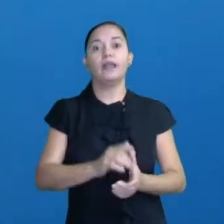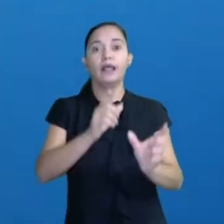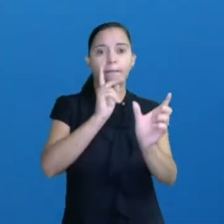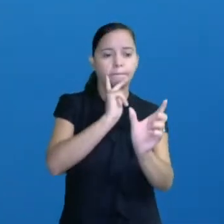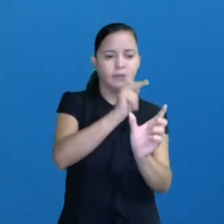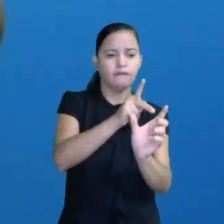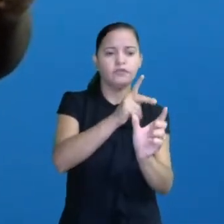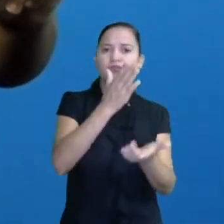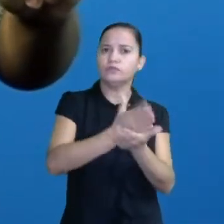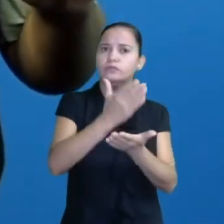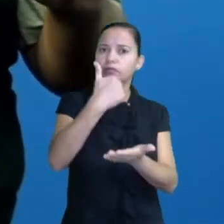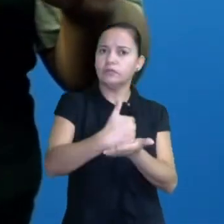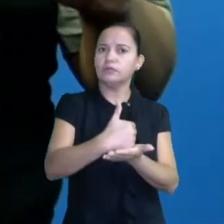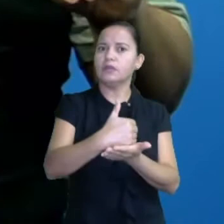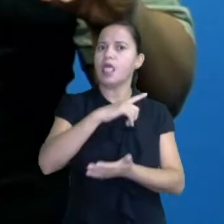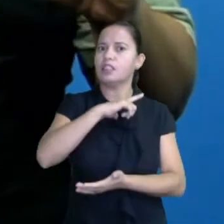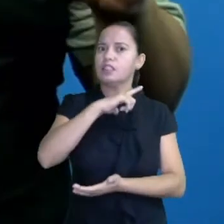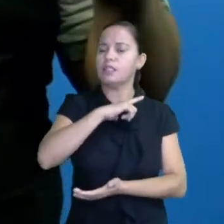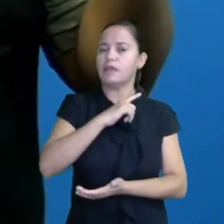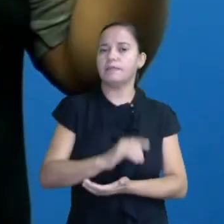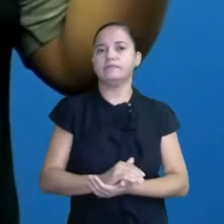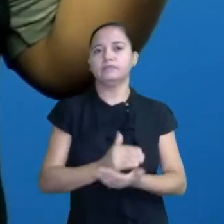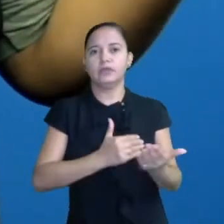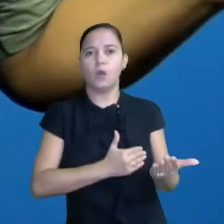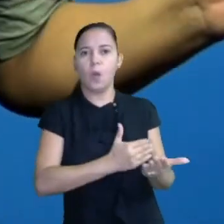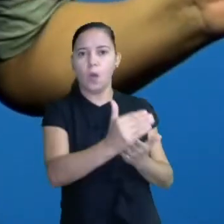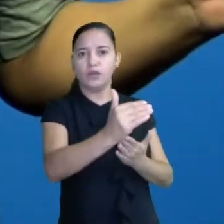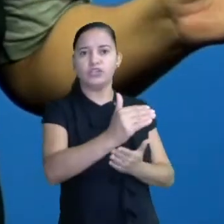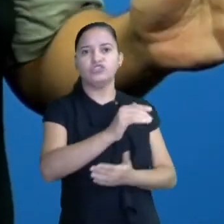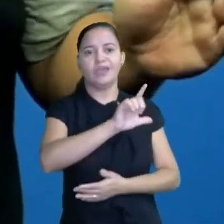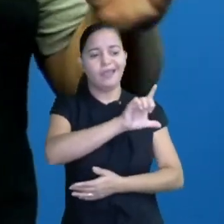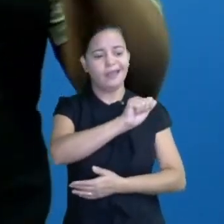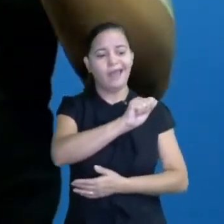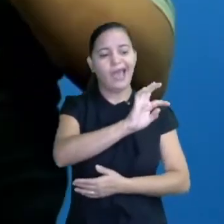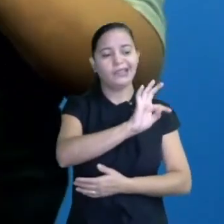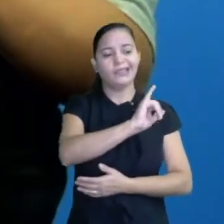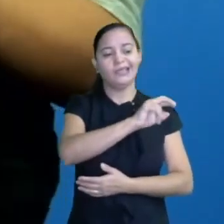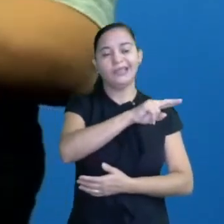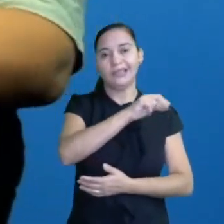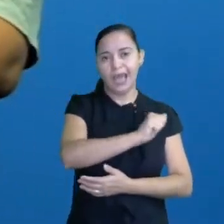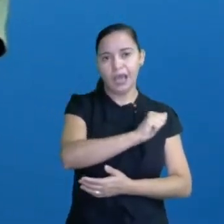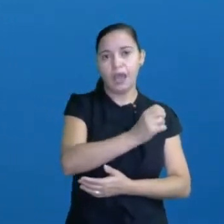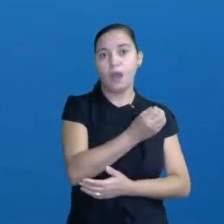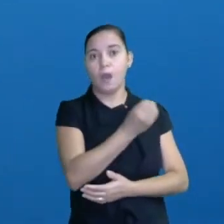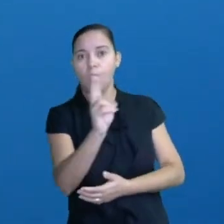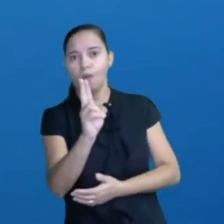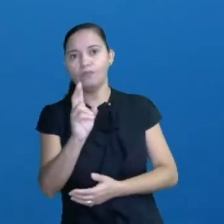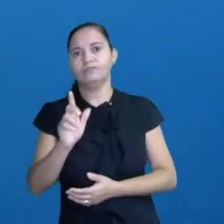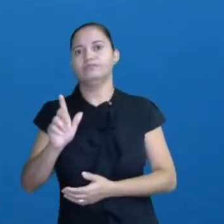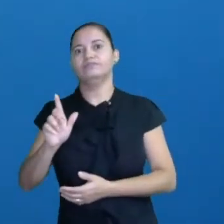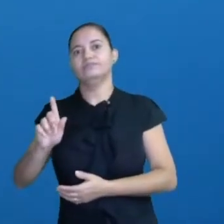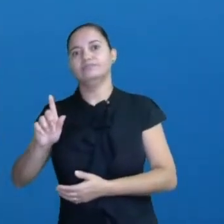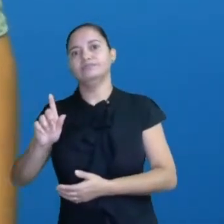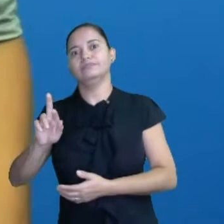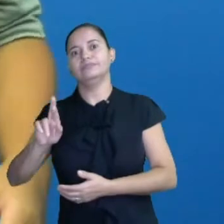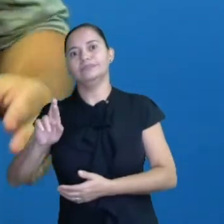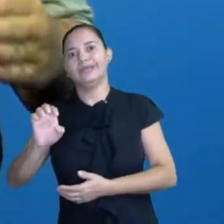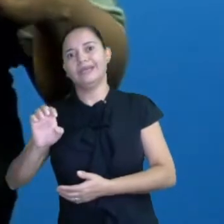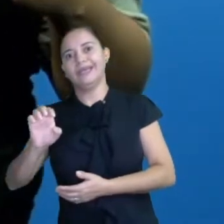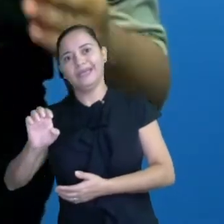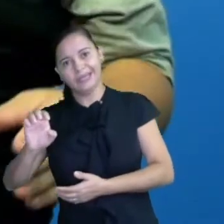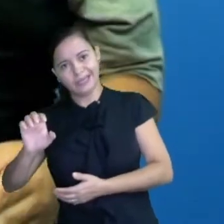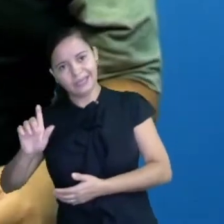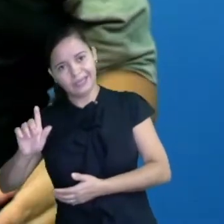também em dois. Eles são de origem latina ou grega. Voltando